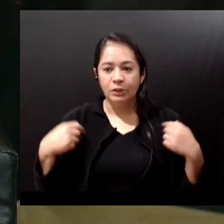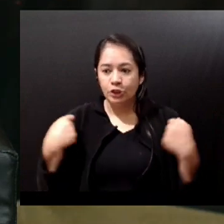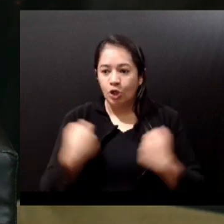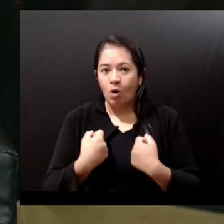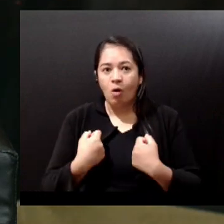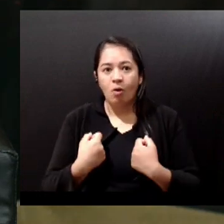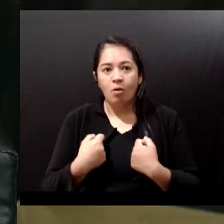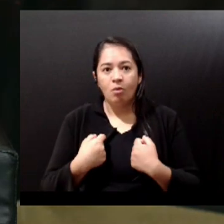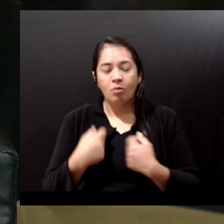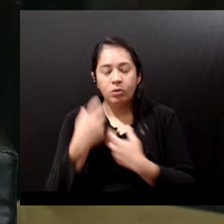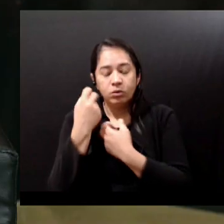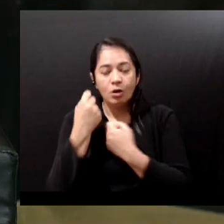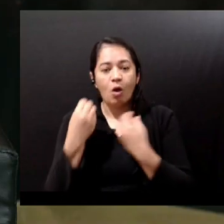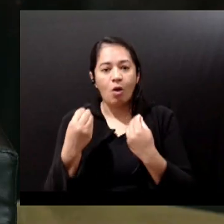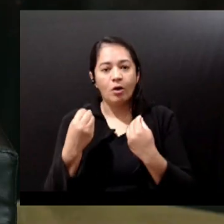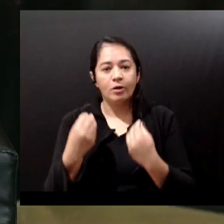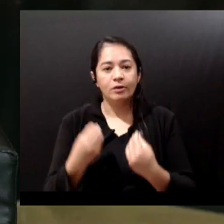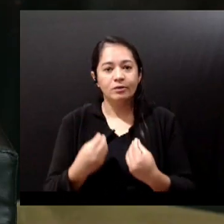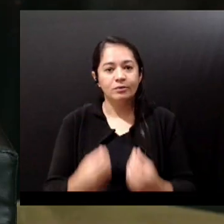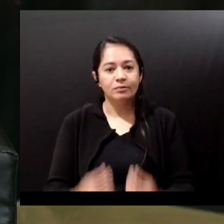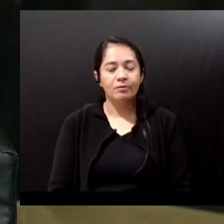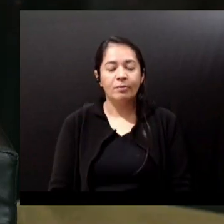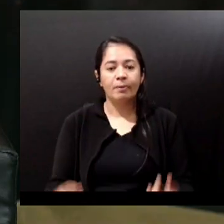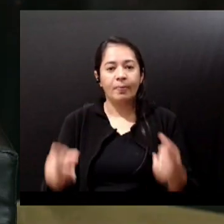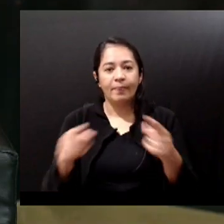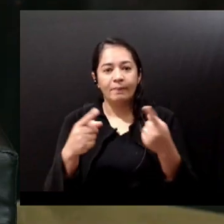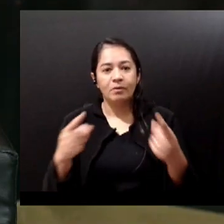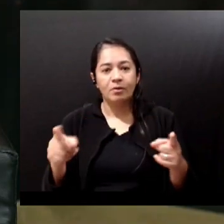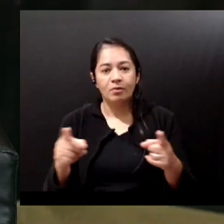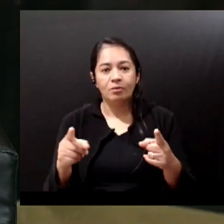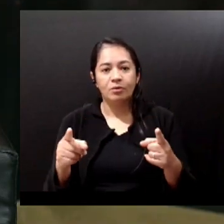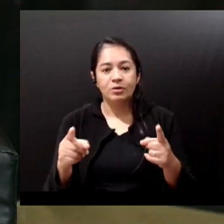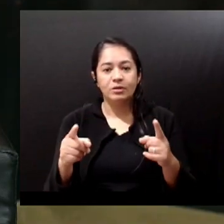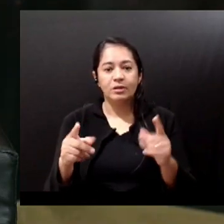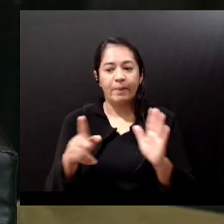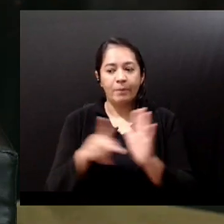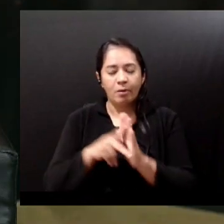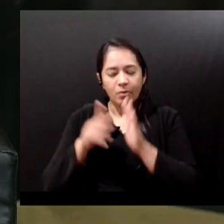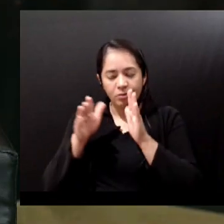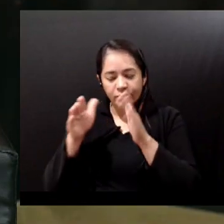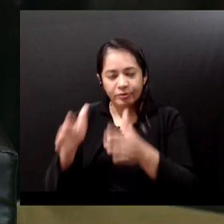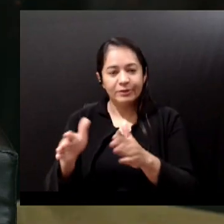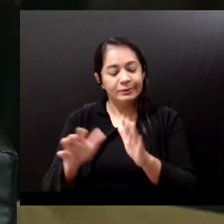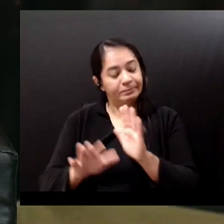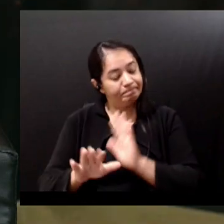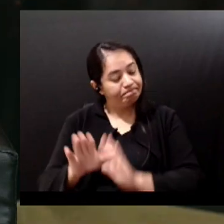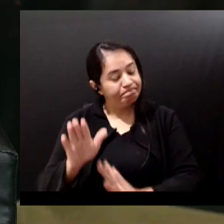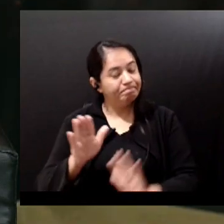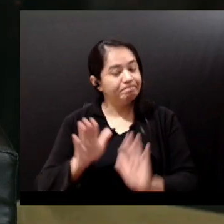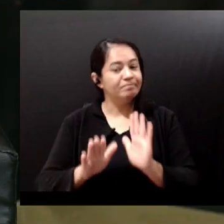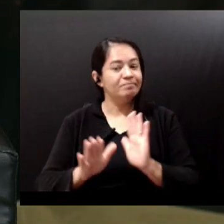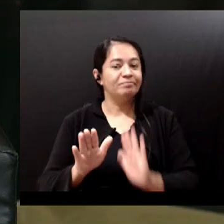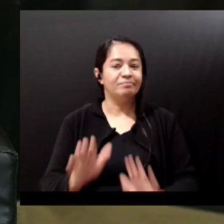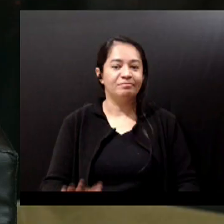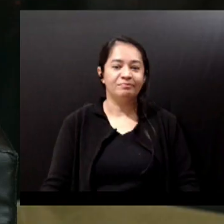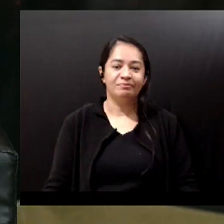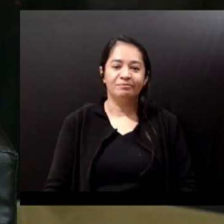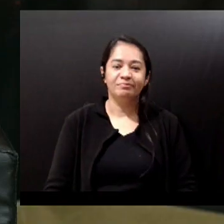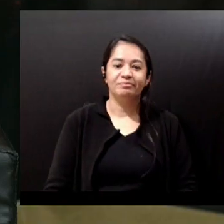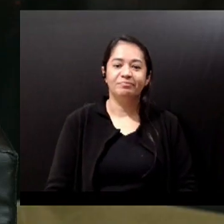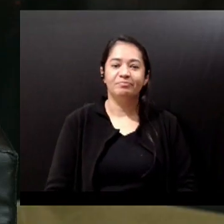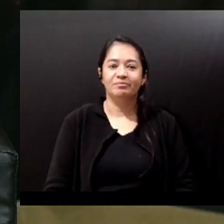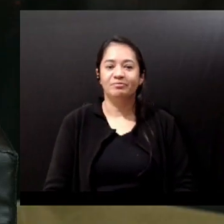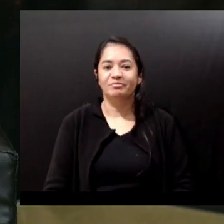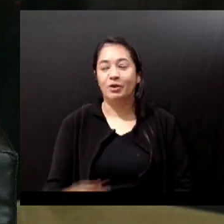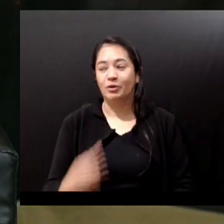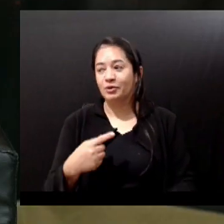questão de música de fundo para se concentrar, aí é a questão aí do nosso psicólogo responder para a